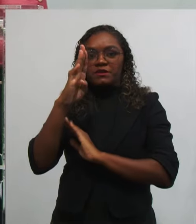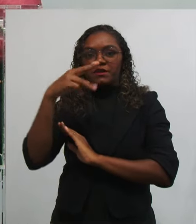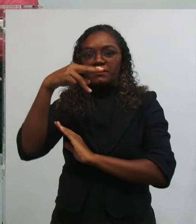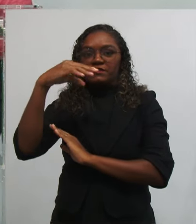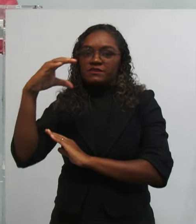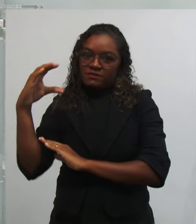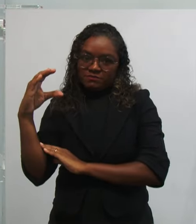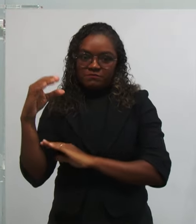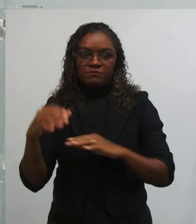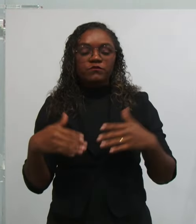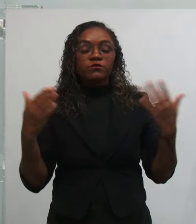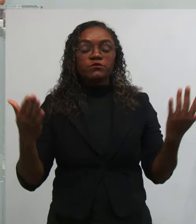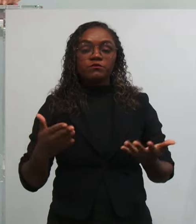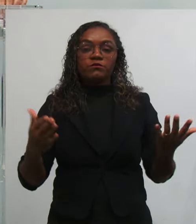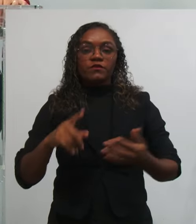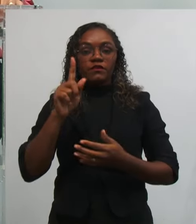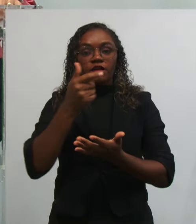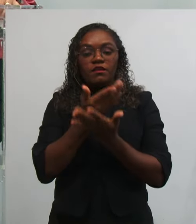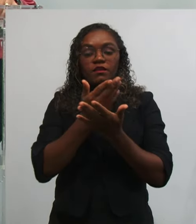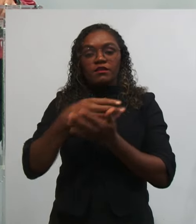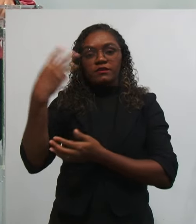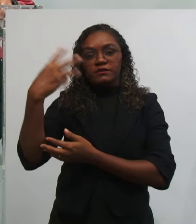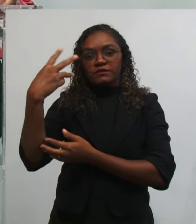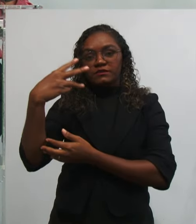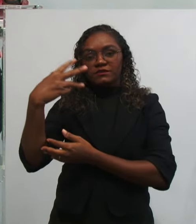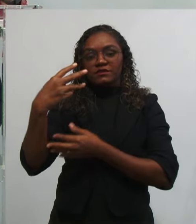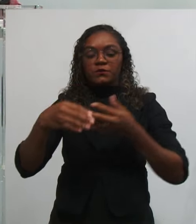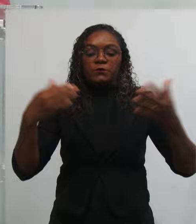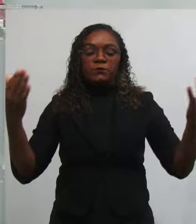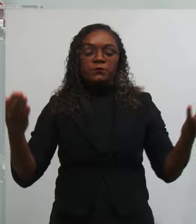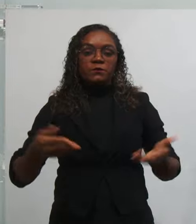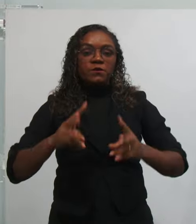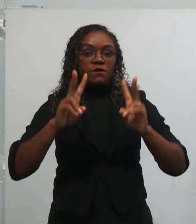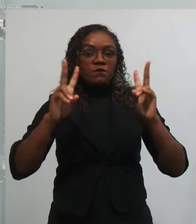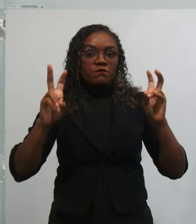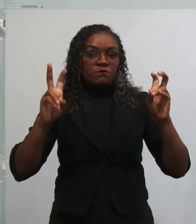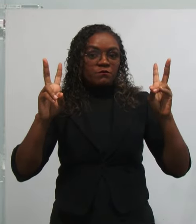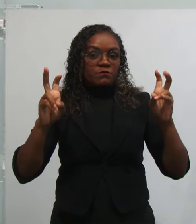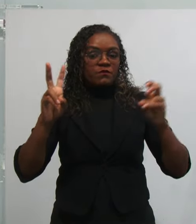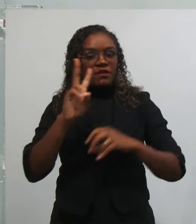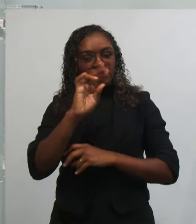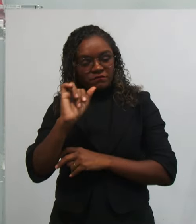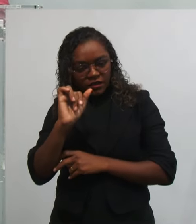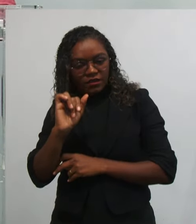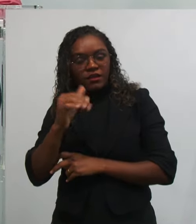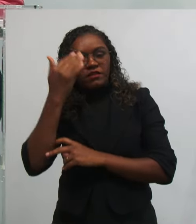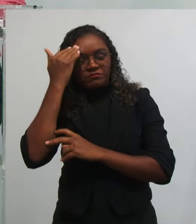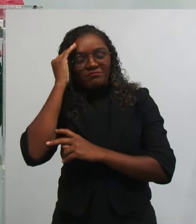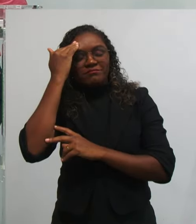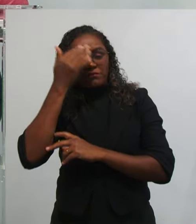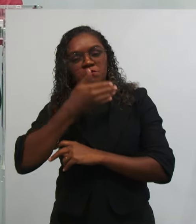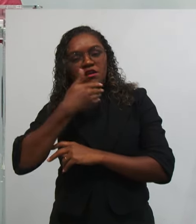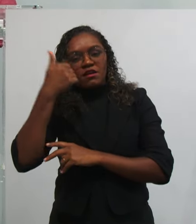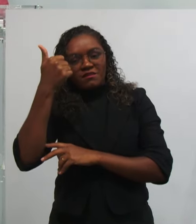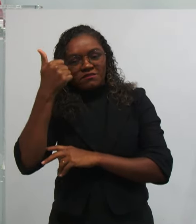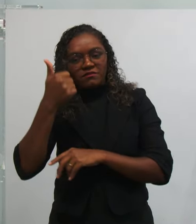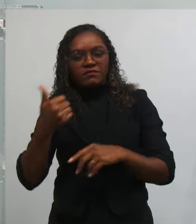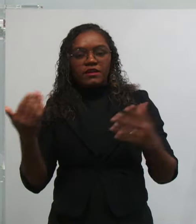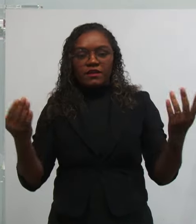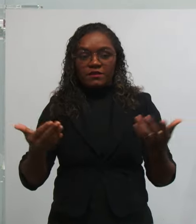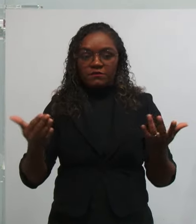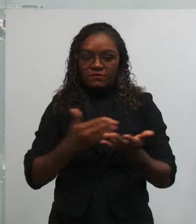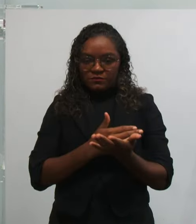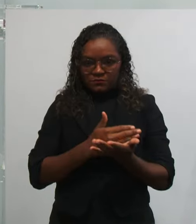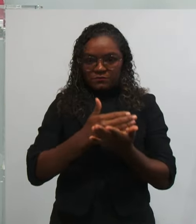é a aula número TR que você está aqui para conhecer um pouco mais sobre este tema e sem perder tempo